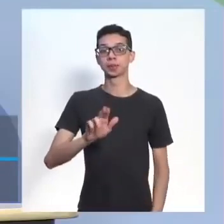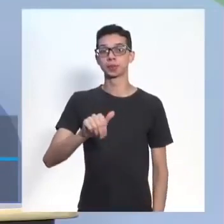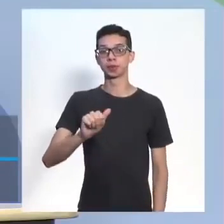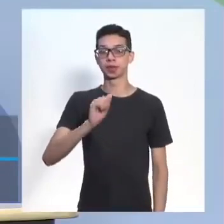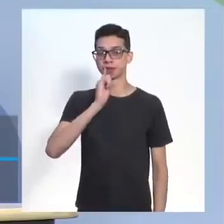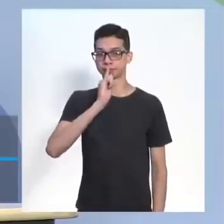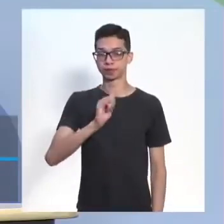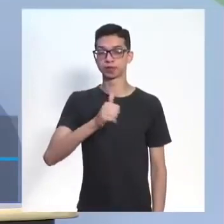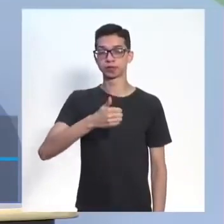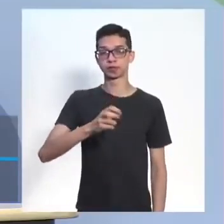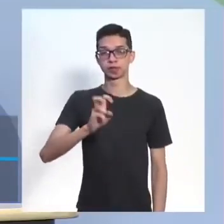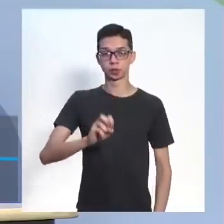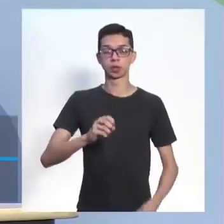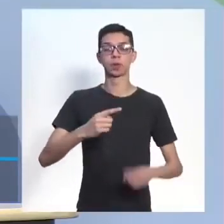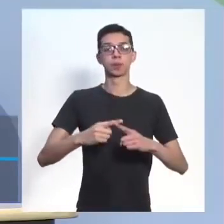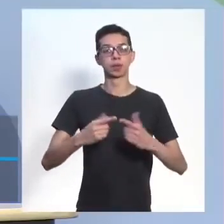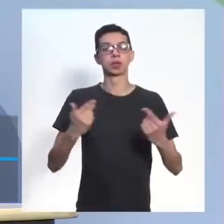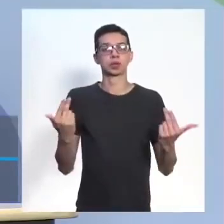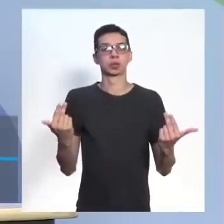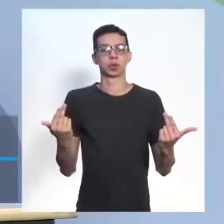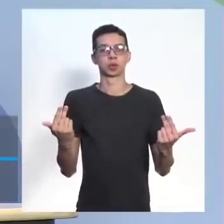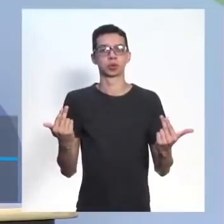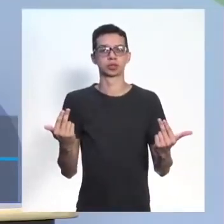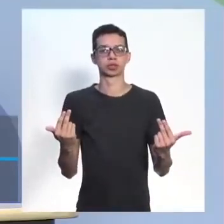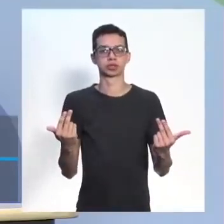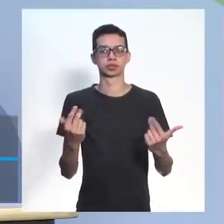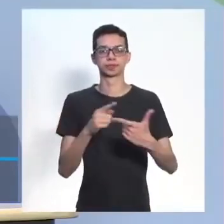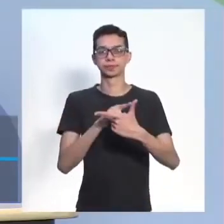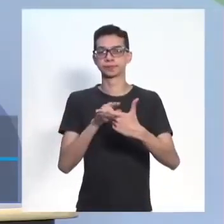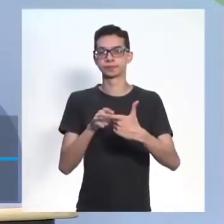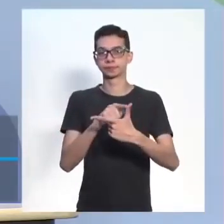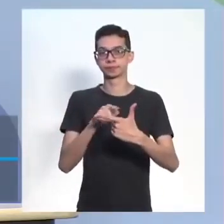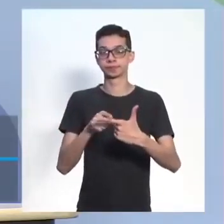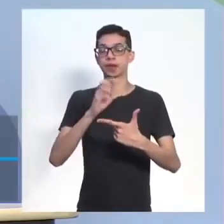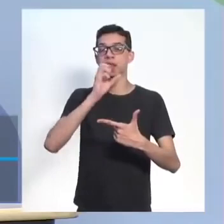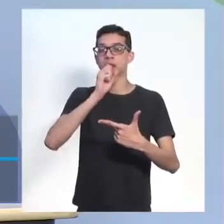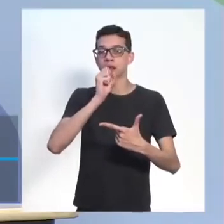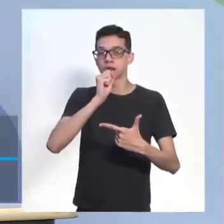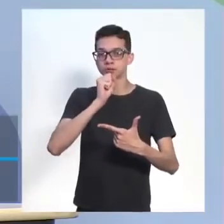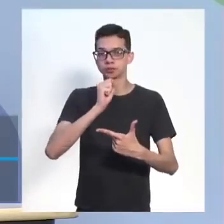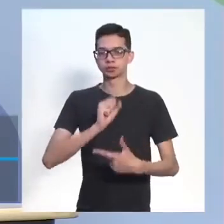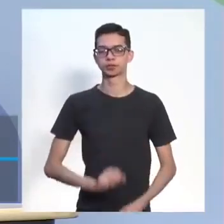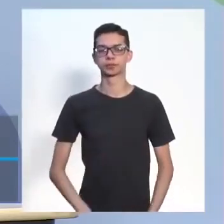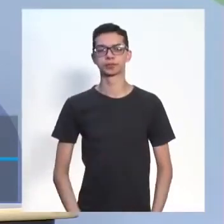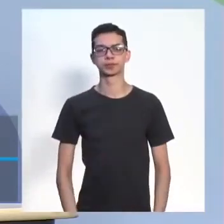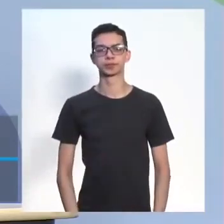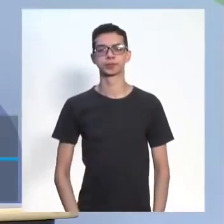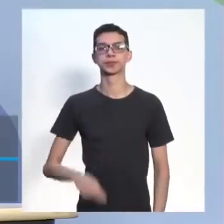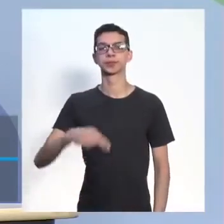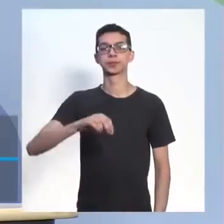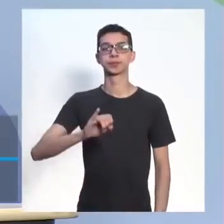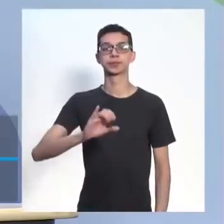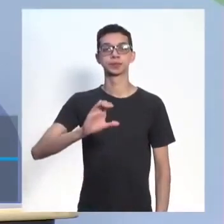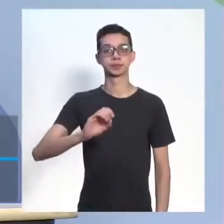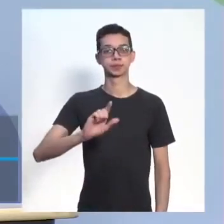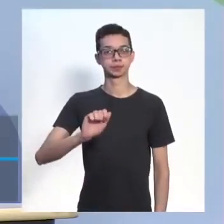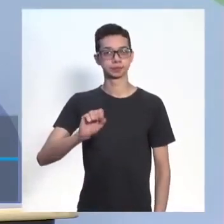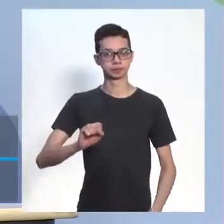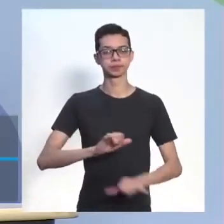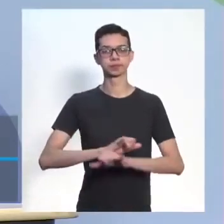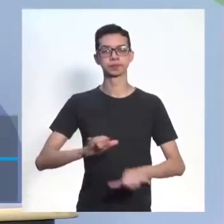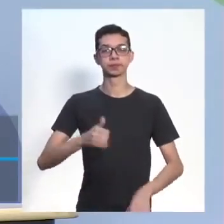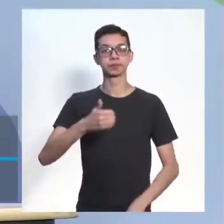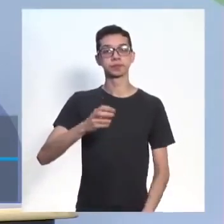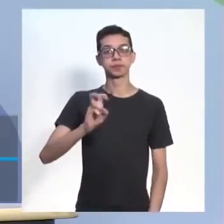150, pois ele é congruente ao ângulo em laranja. E o Nicolas, 150,